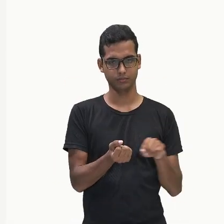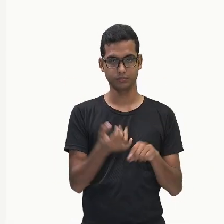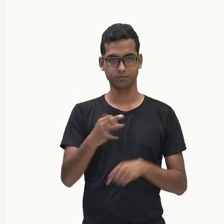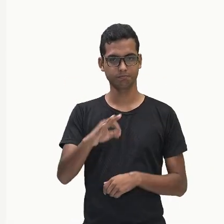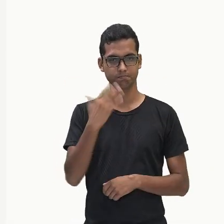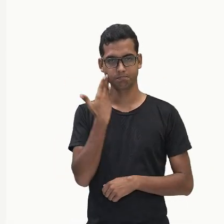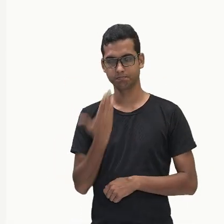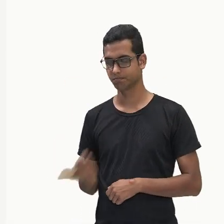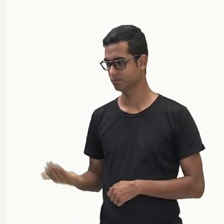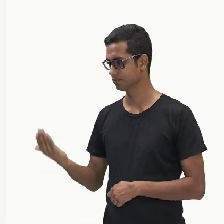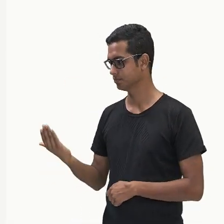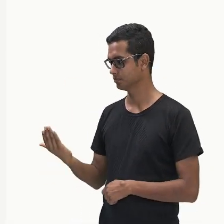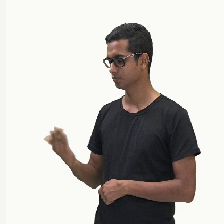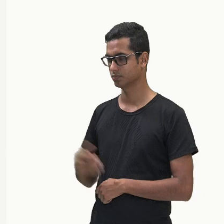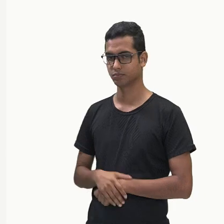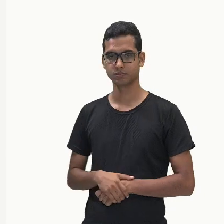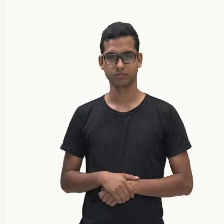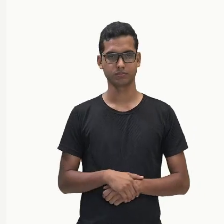a solução